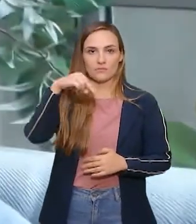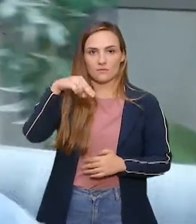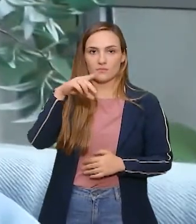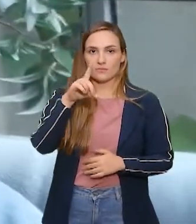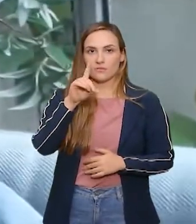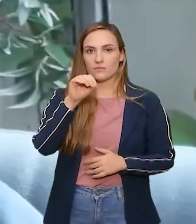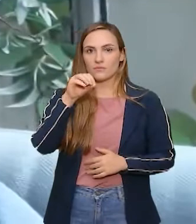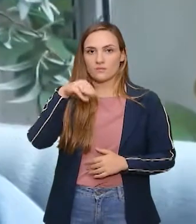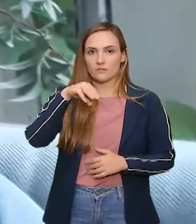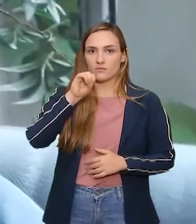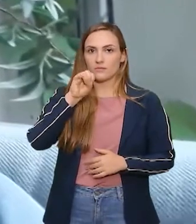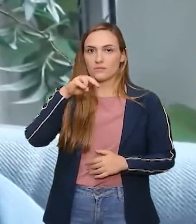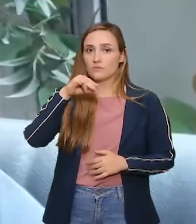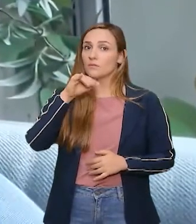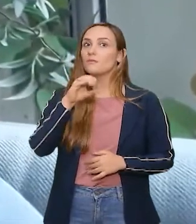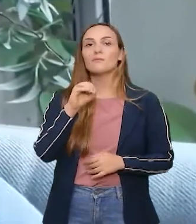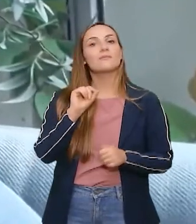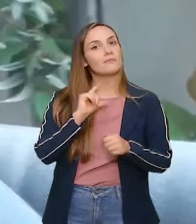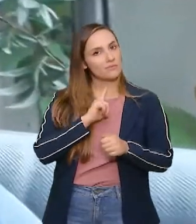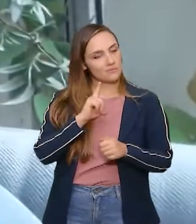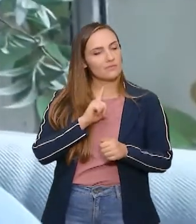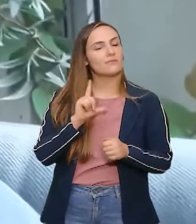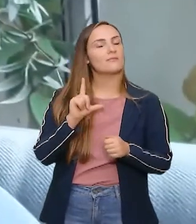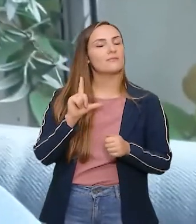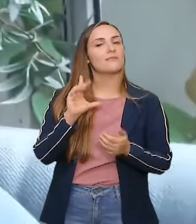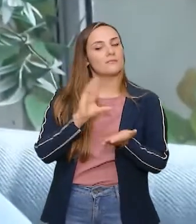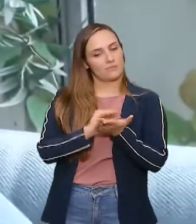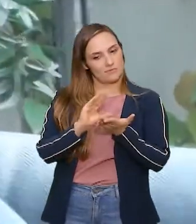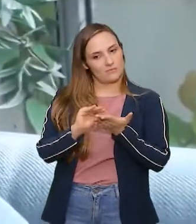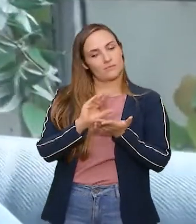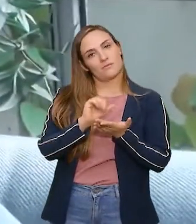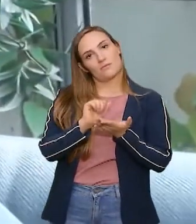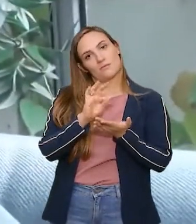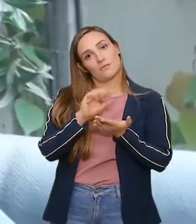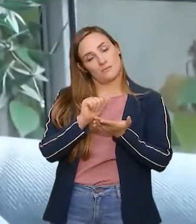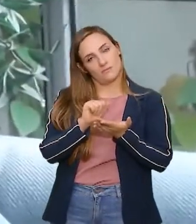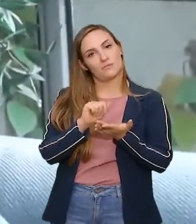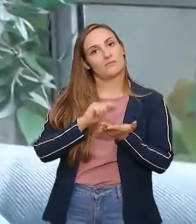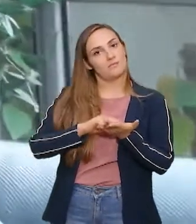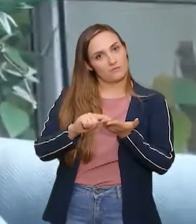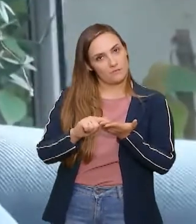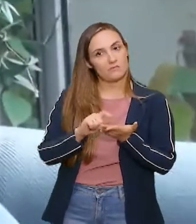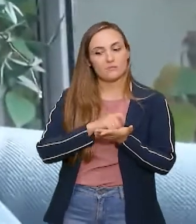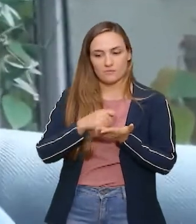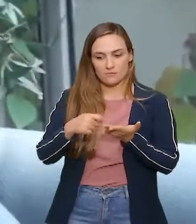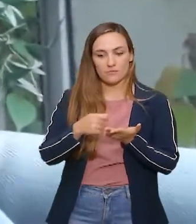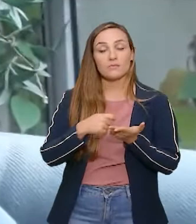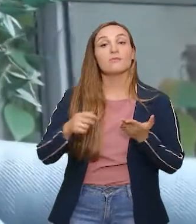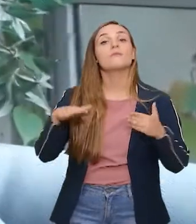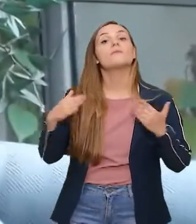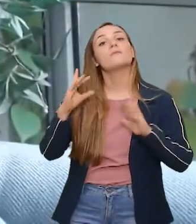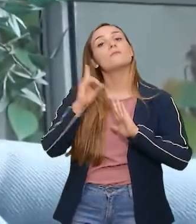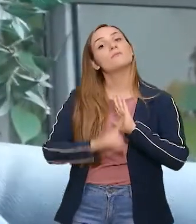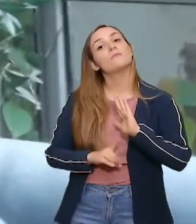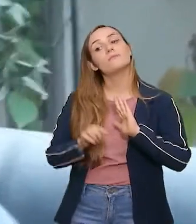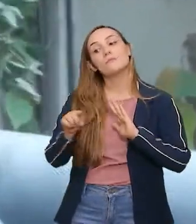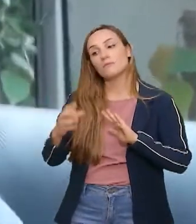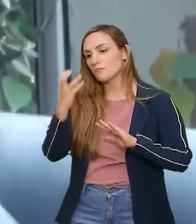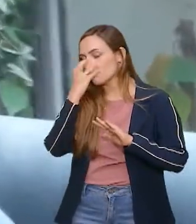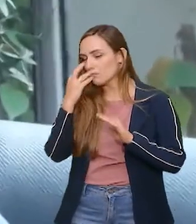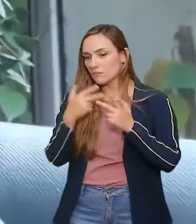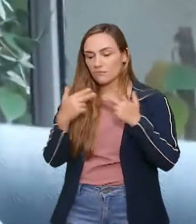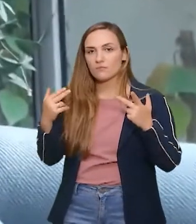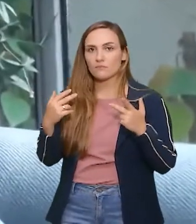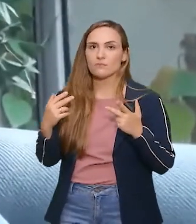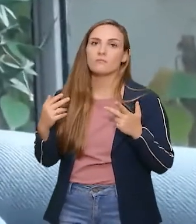esse acordo que foi lançado numa ata de uma assembleia condominial, reconhecendo então os direitos do Sequela como